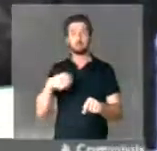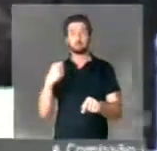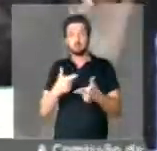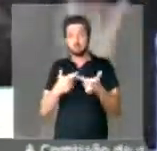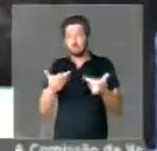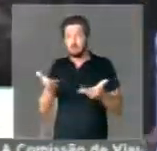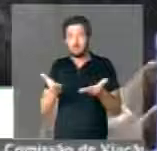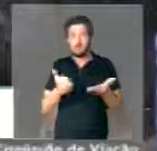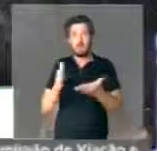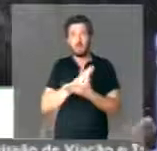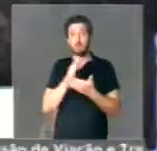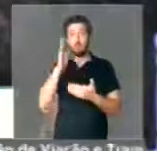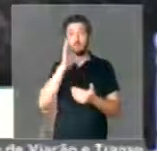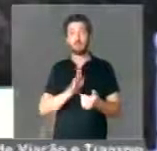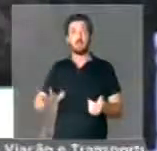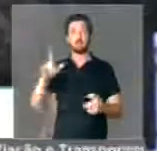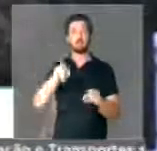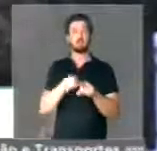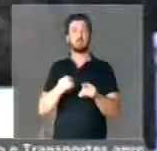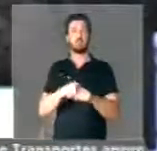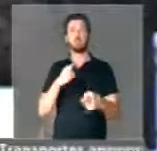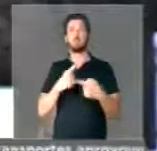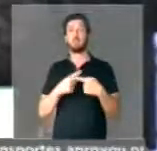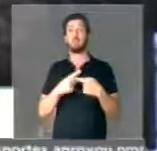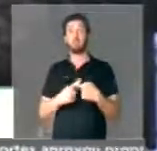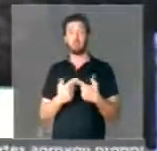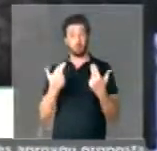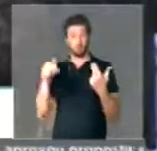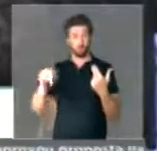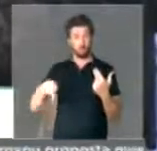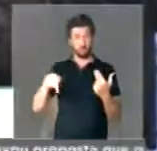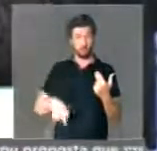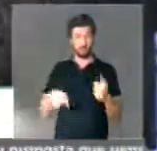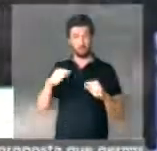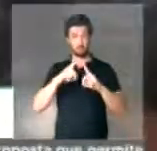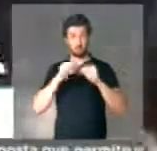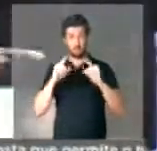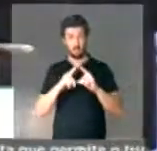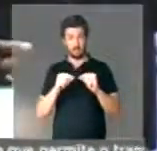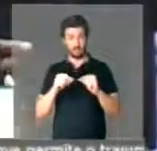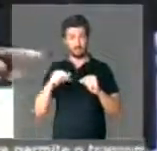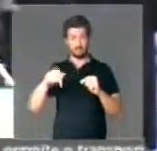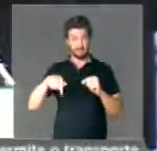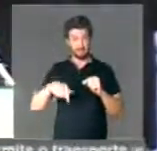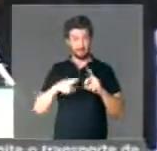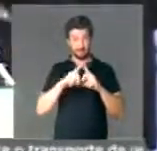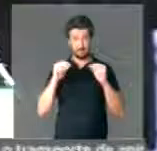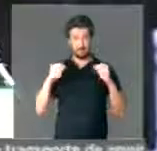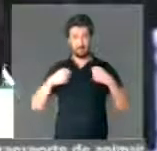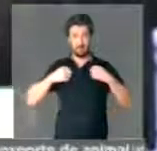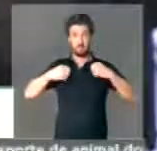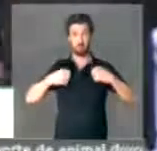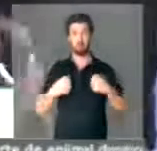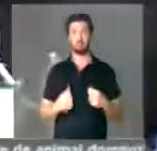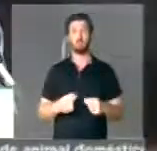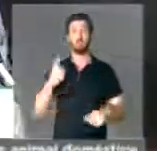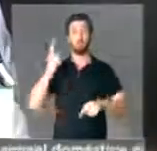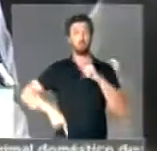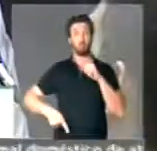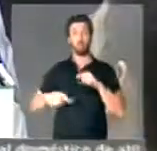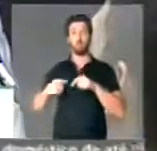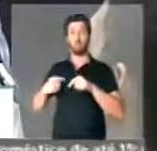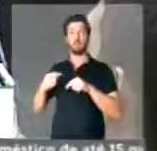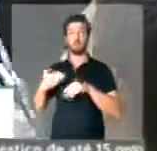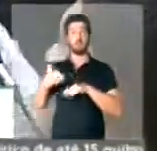alguma coisa nacional também, porque tanto aqui em Brasília, no DF, eles foram impedidos